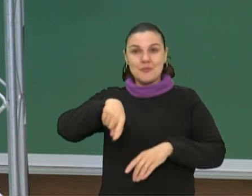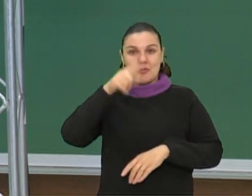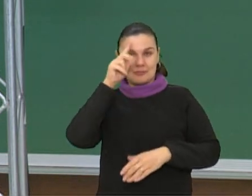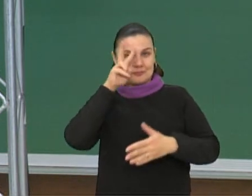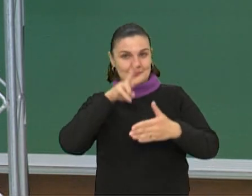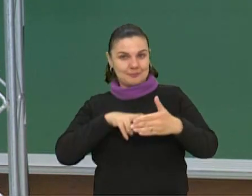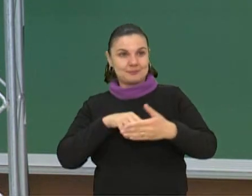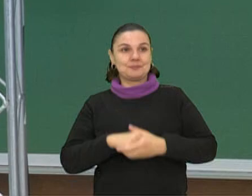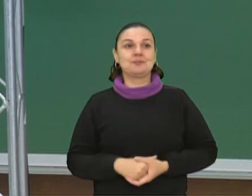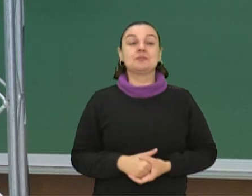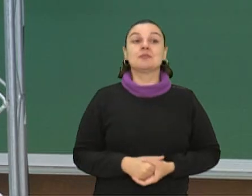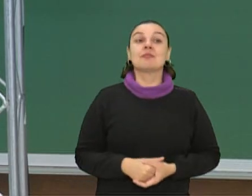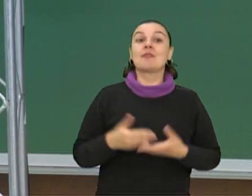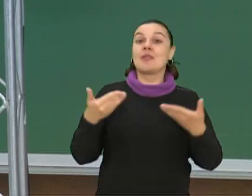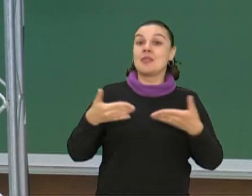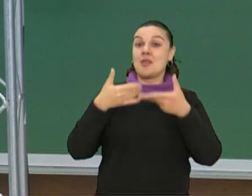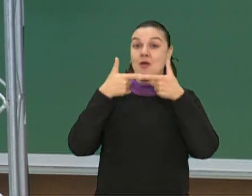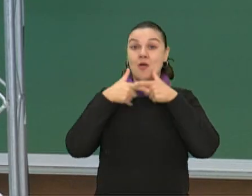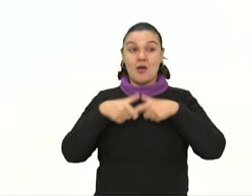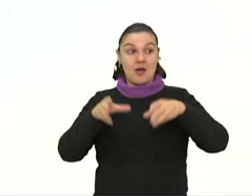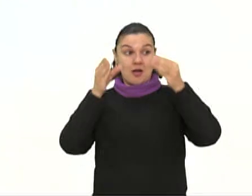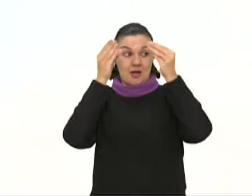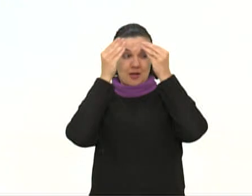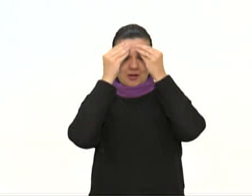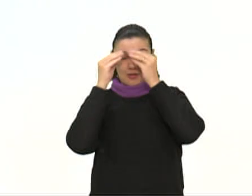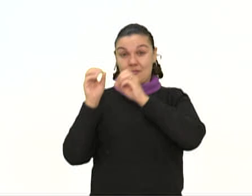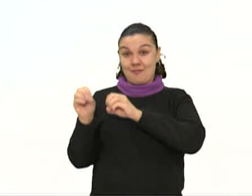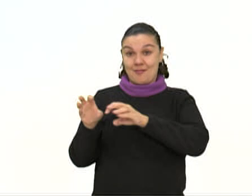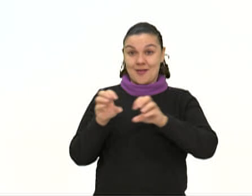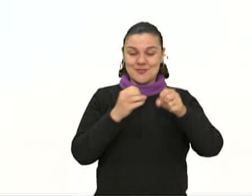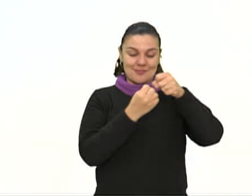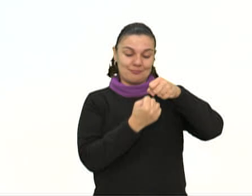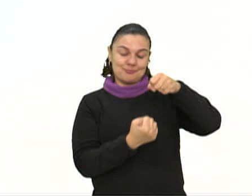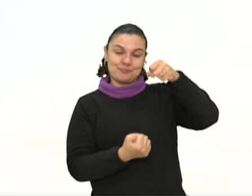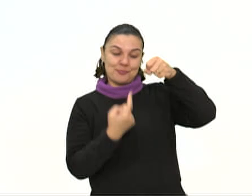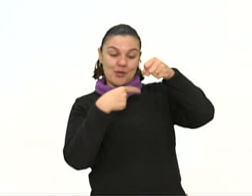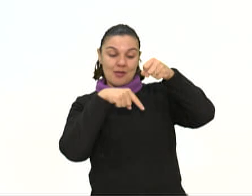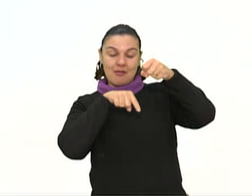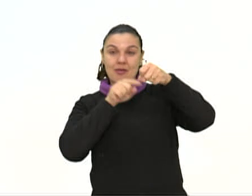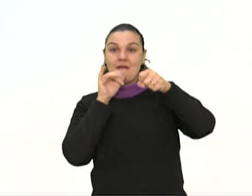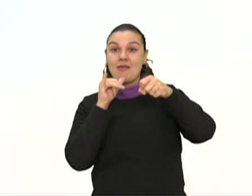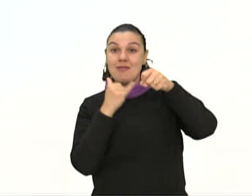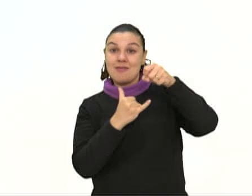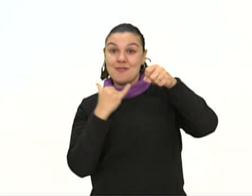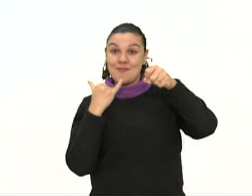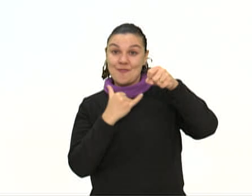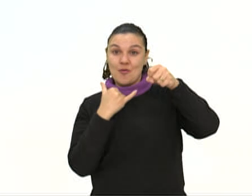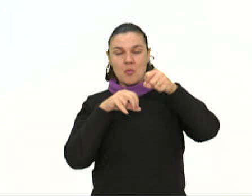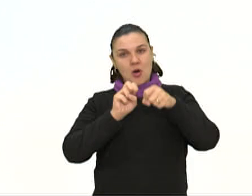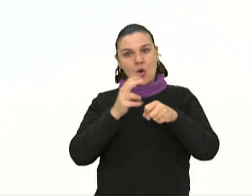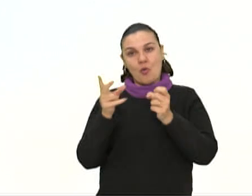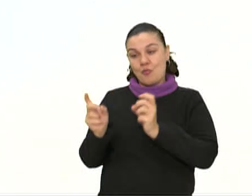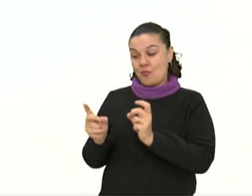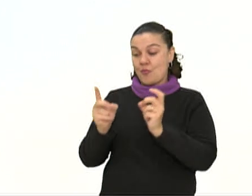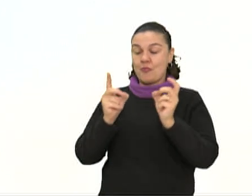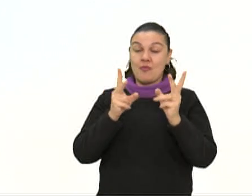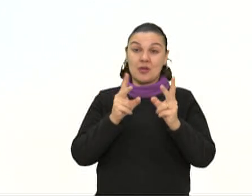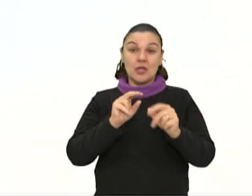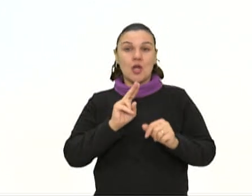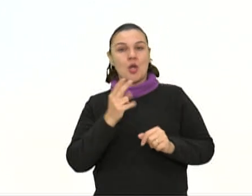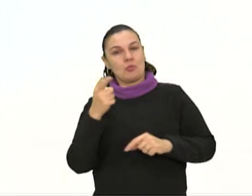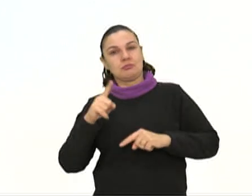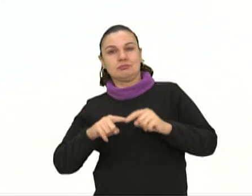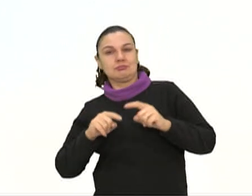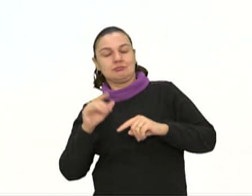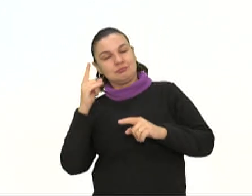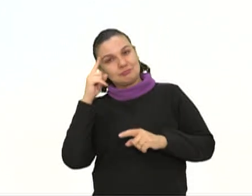leitor. A linguagem trabalhada no cartaz tem a função de informar ou vender uma ideia ou